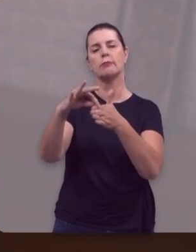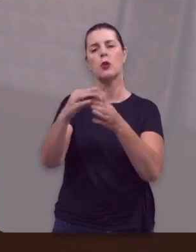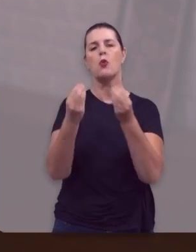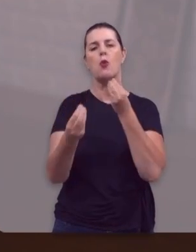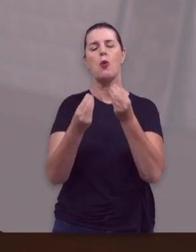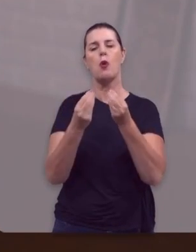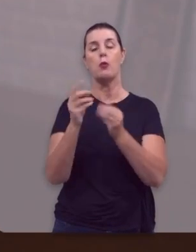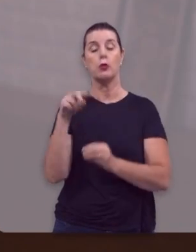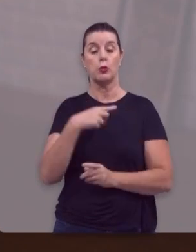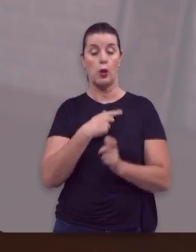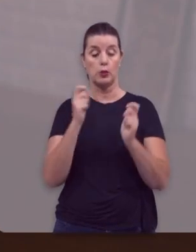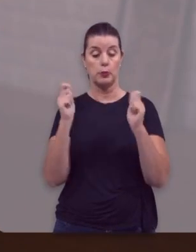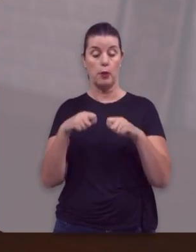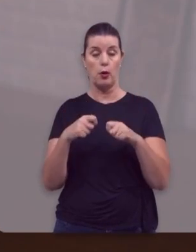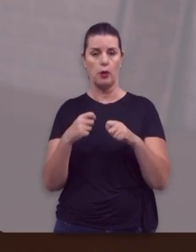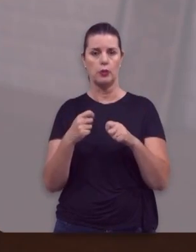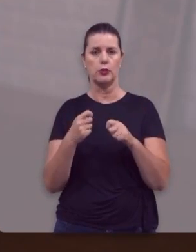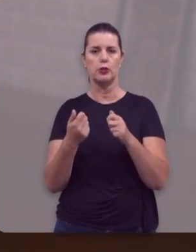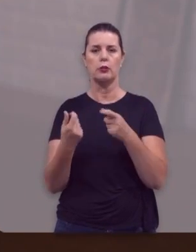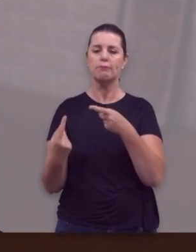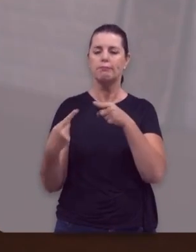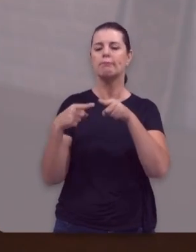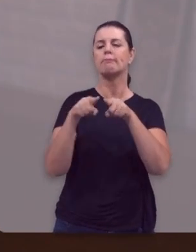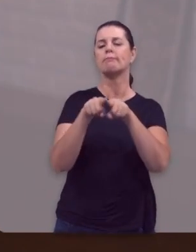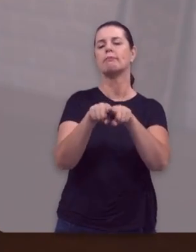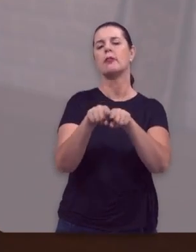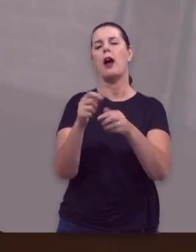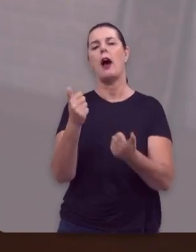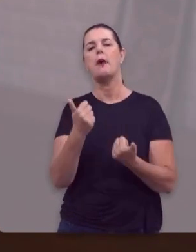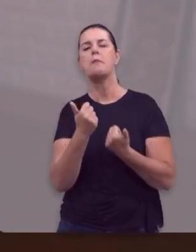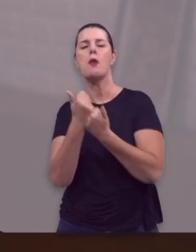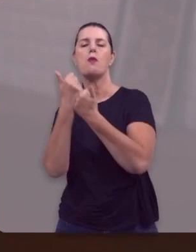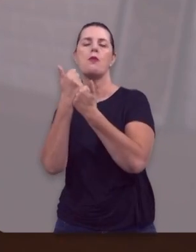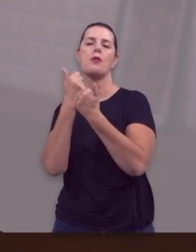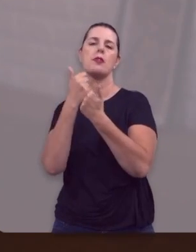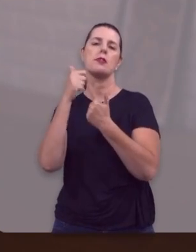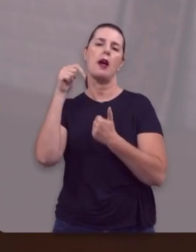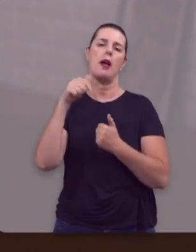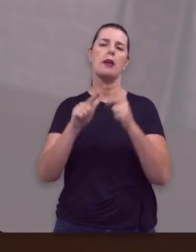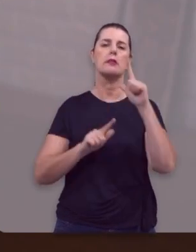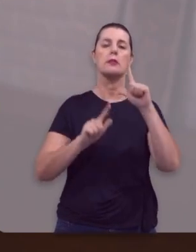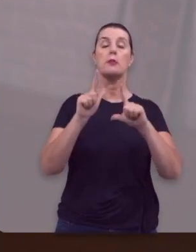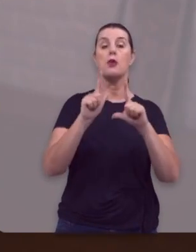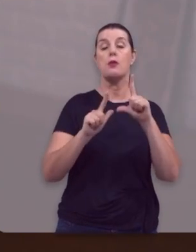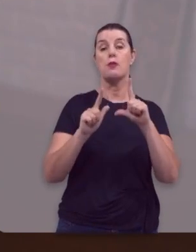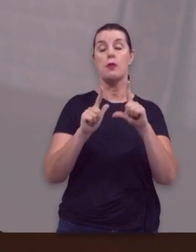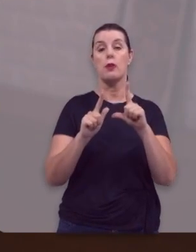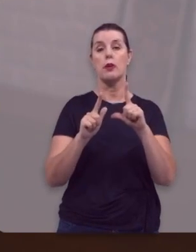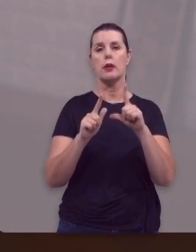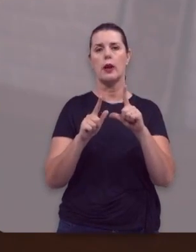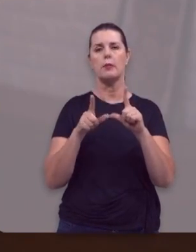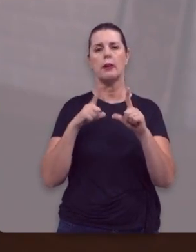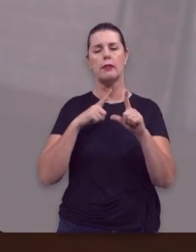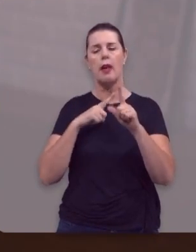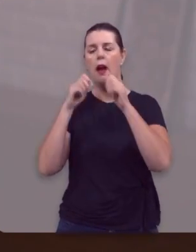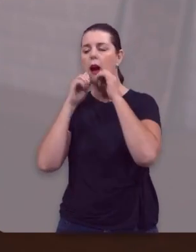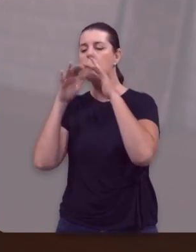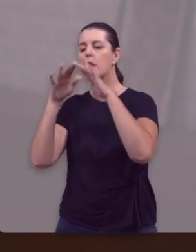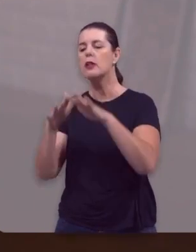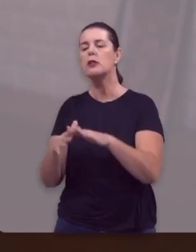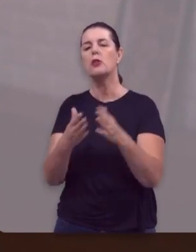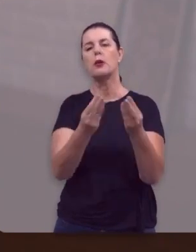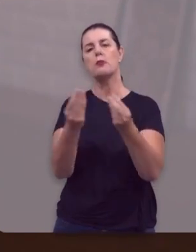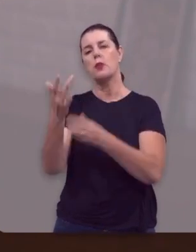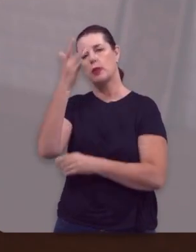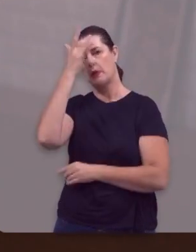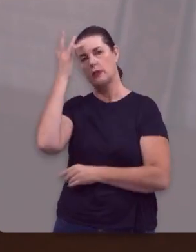junto conosco, participar, ajudar, apoiar esse programa que, por sua vez, tem abençoado tantas